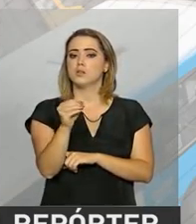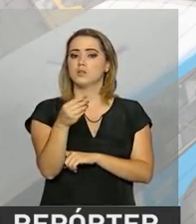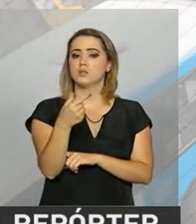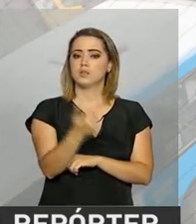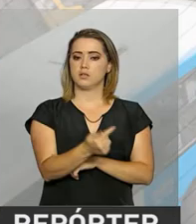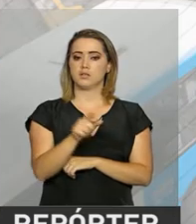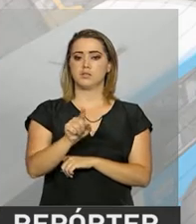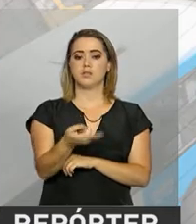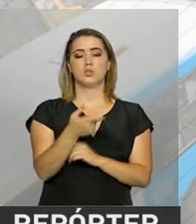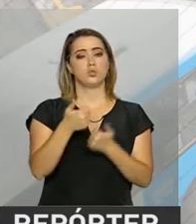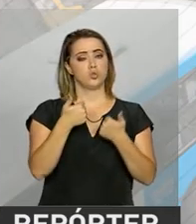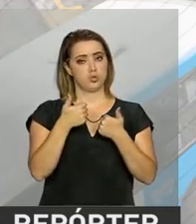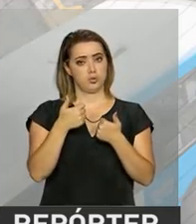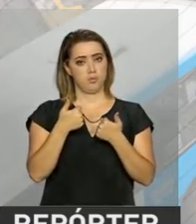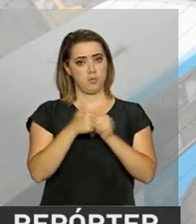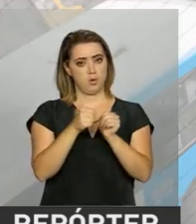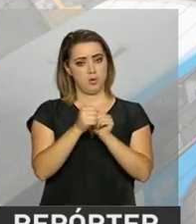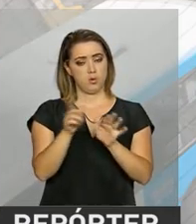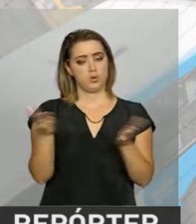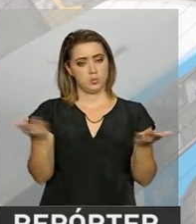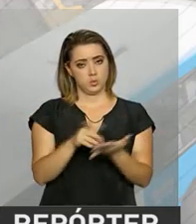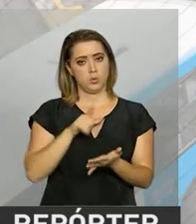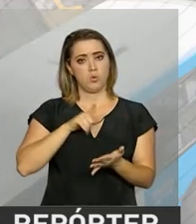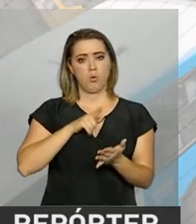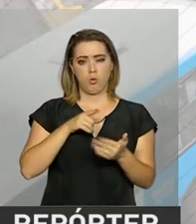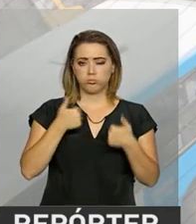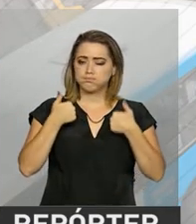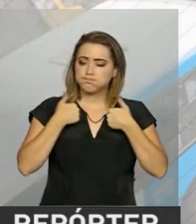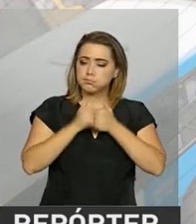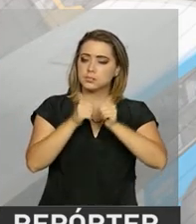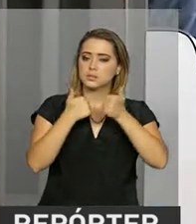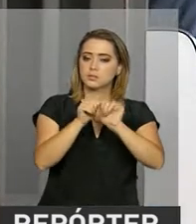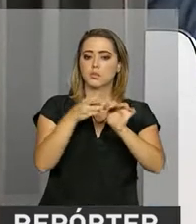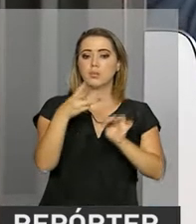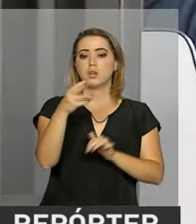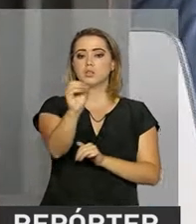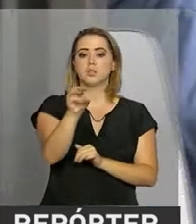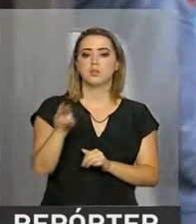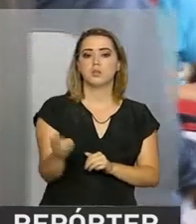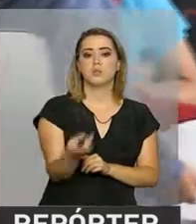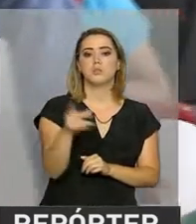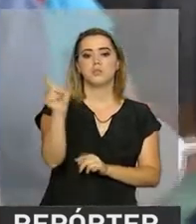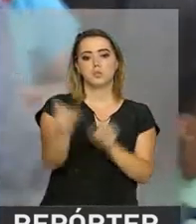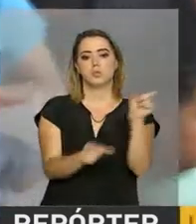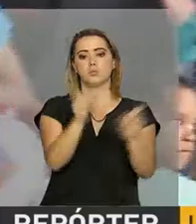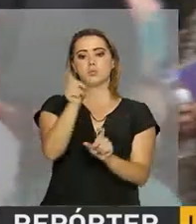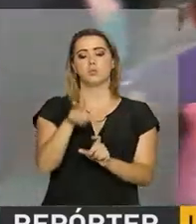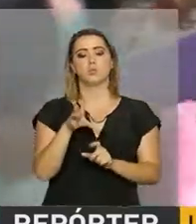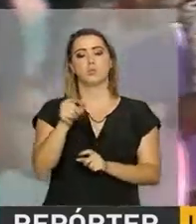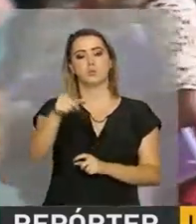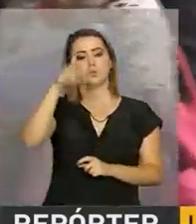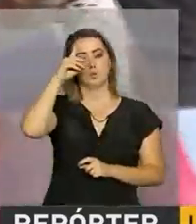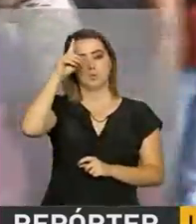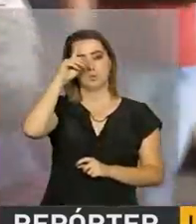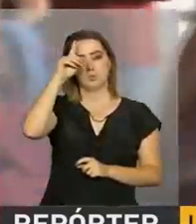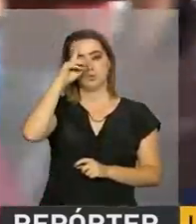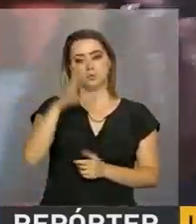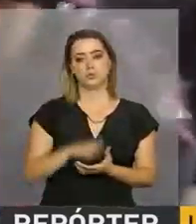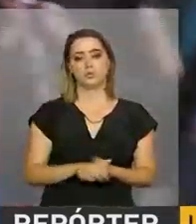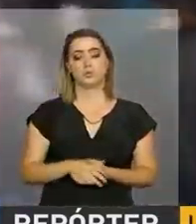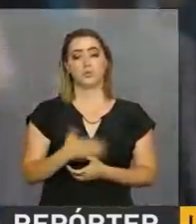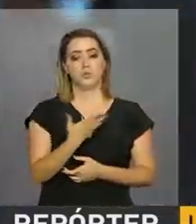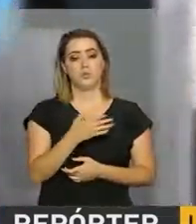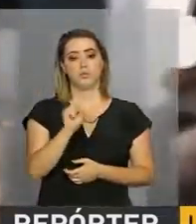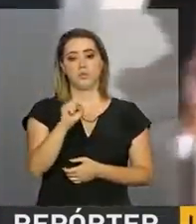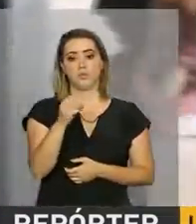estão em operação, transportando 30 milhões de passageiros por dia. Cerca de 86% do transporte